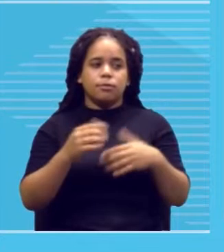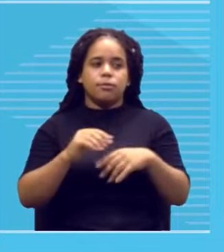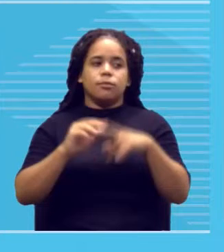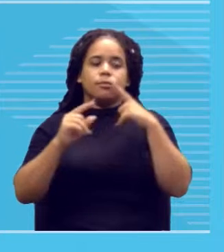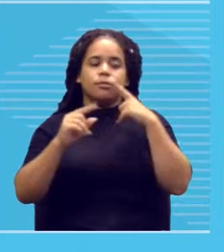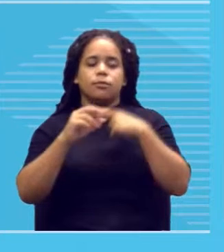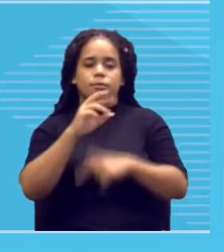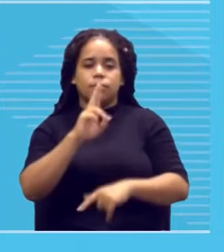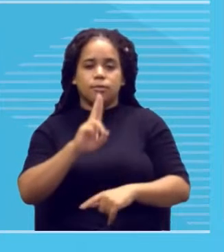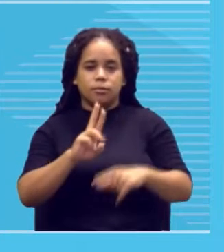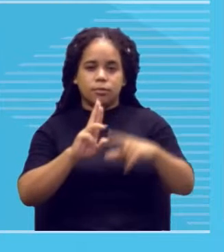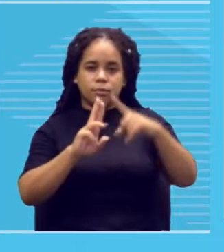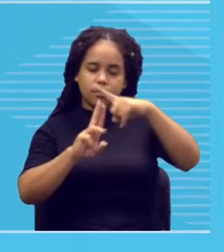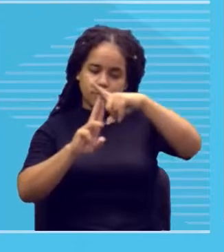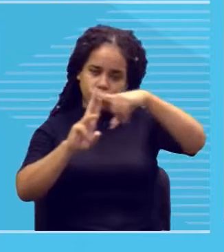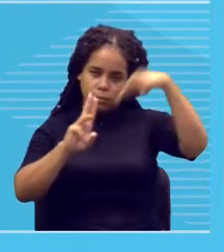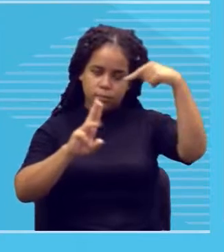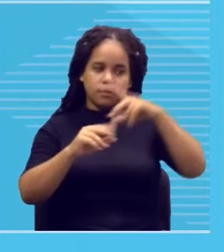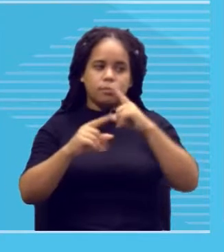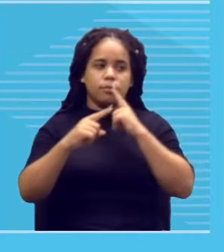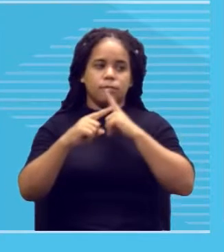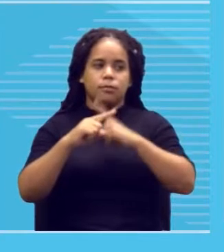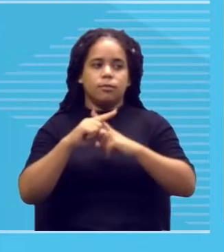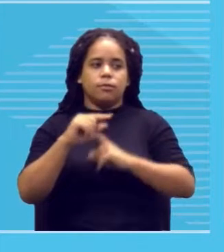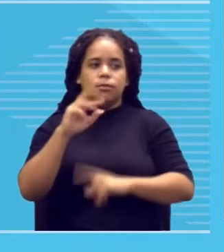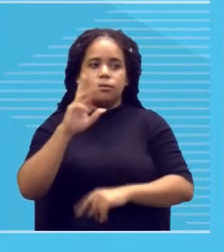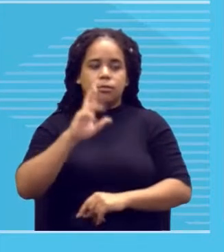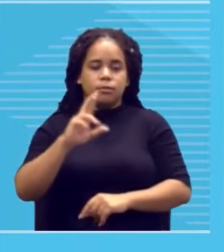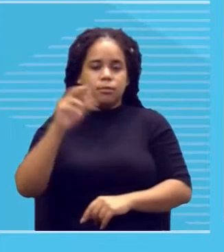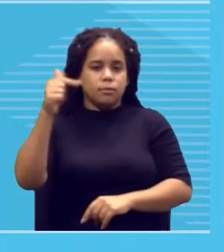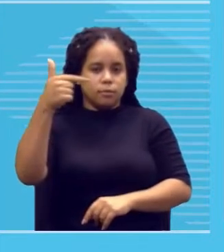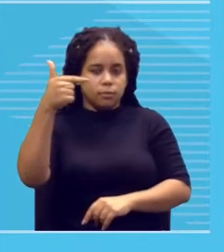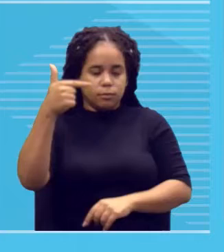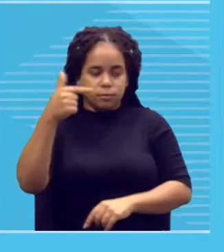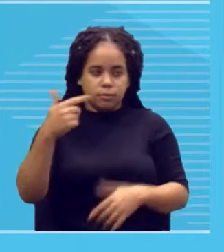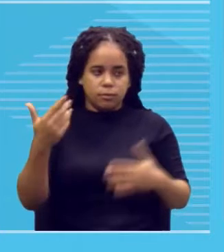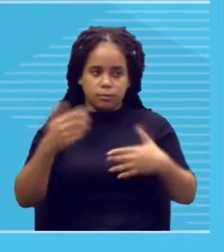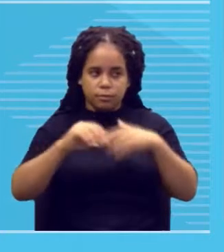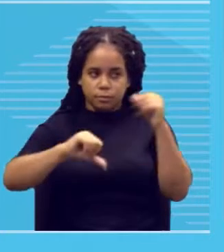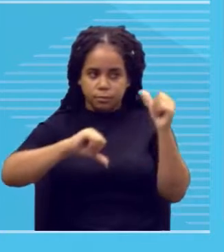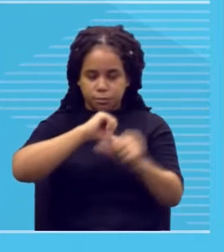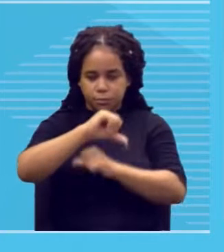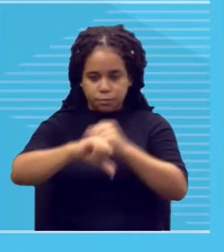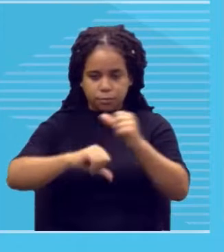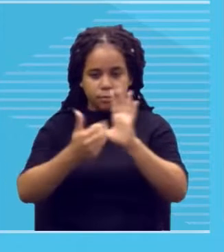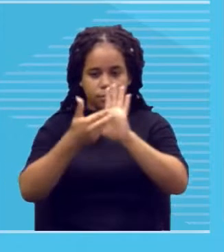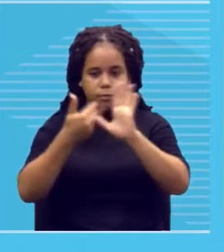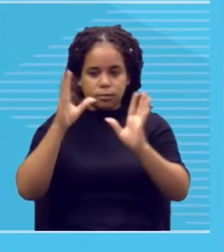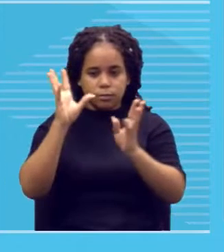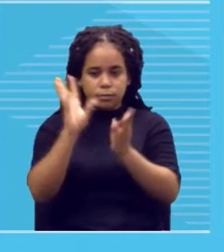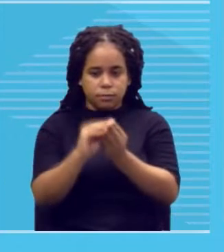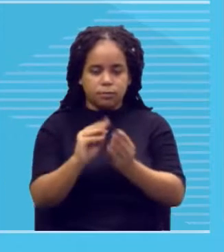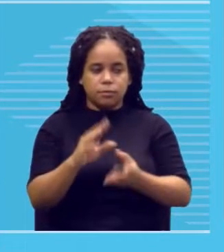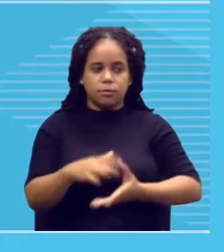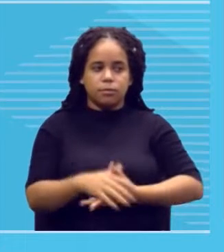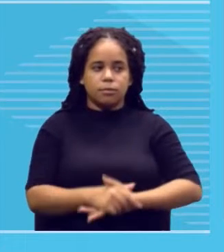R ao quadrado substitui o pi aqui ó